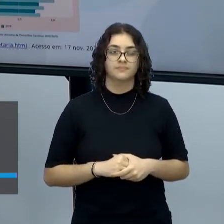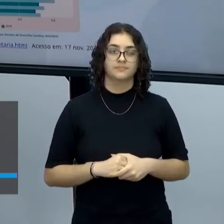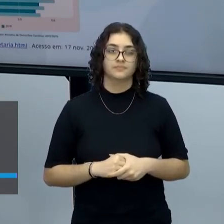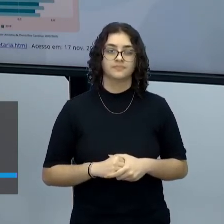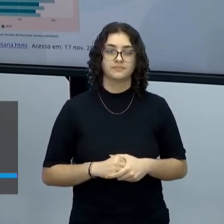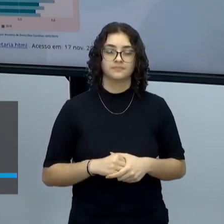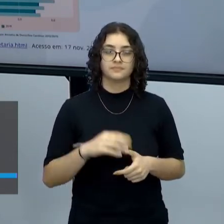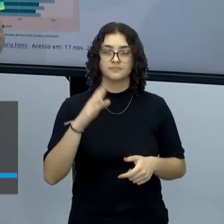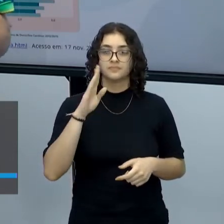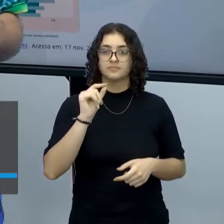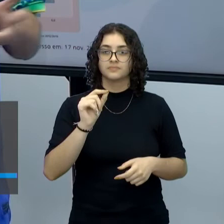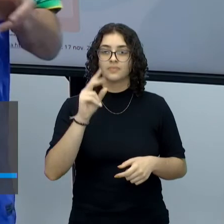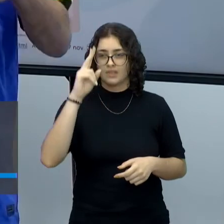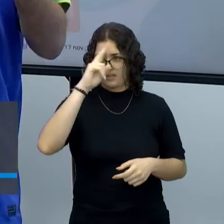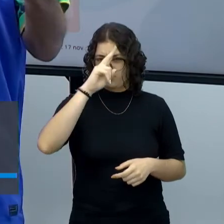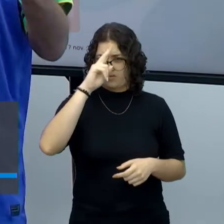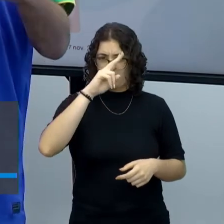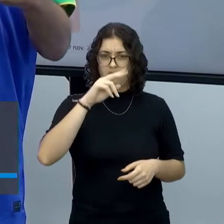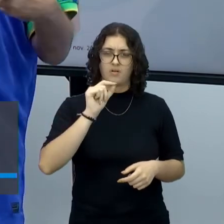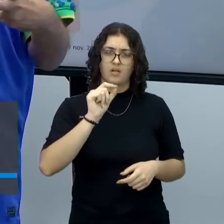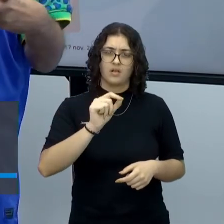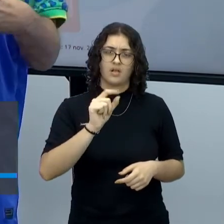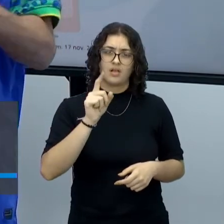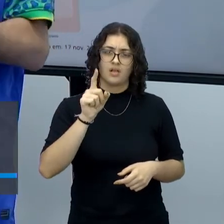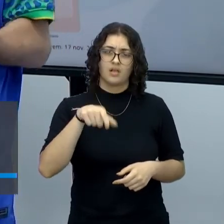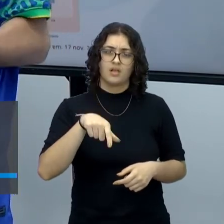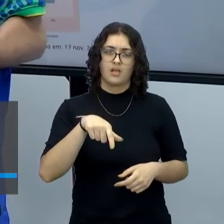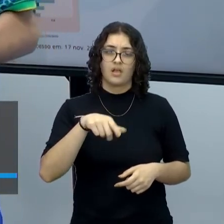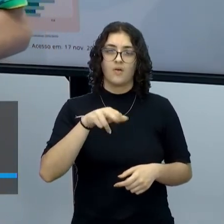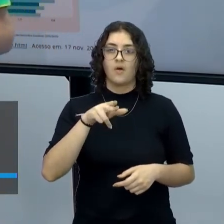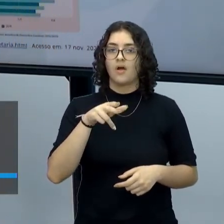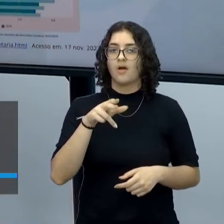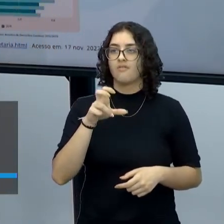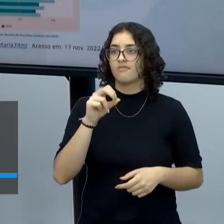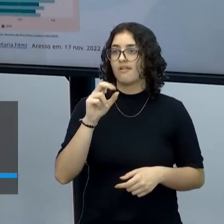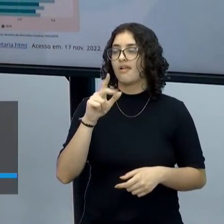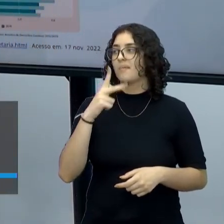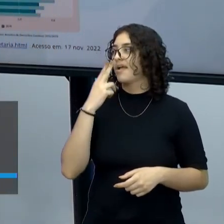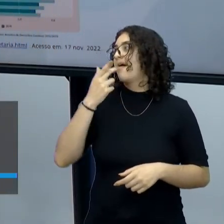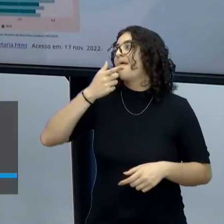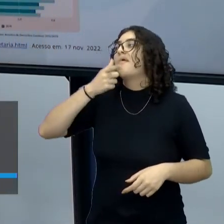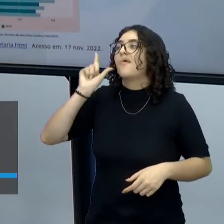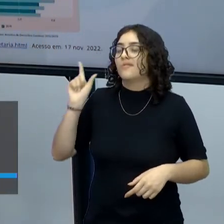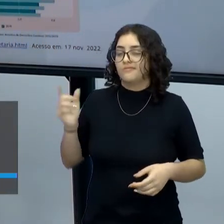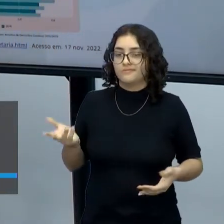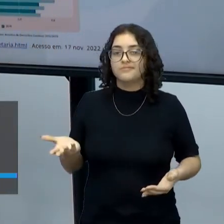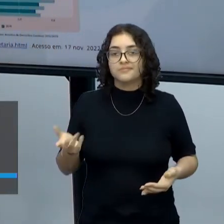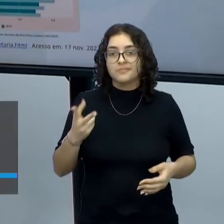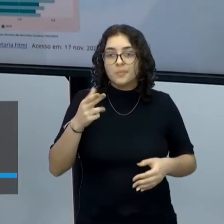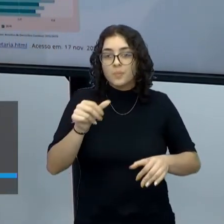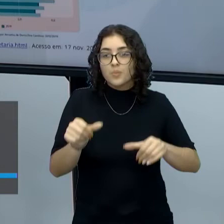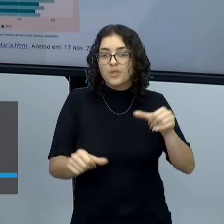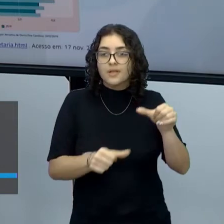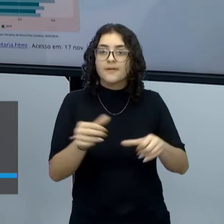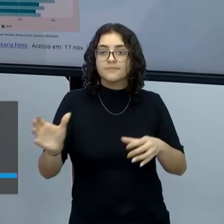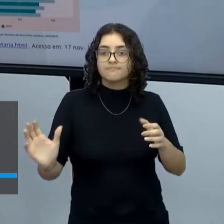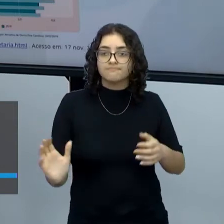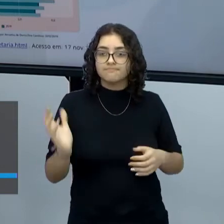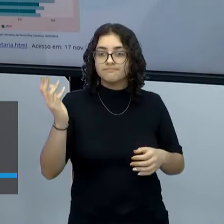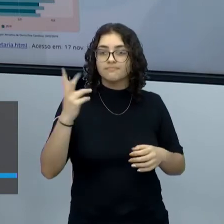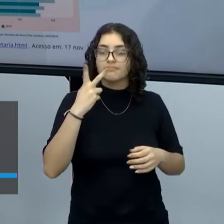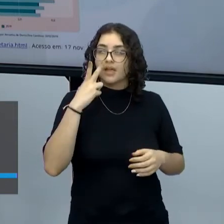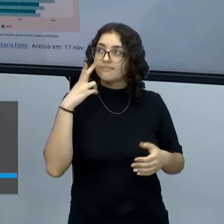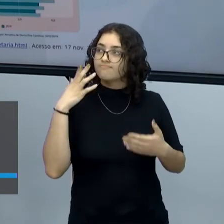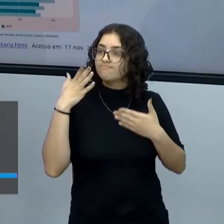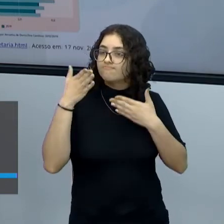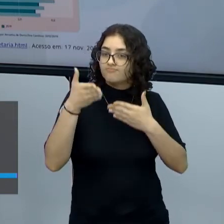Isso, principalmente em história, né, é praticamente ontem, né? Então, essas mudanças elas vão acontecendo nesse